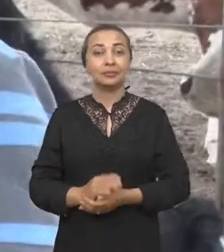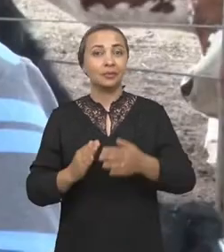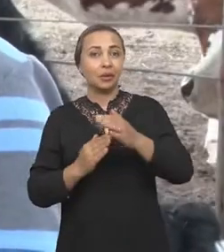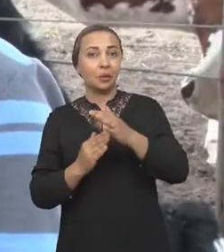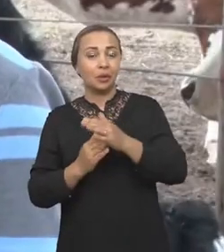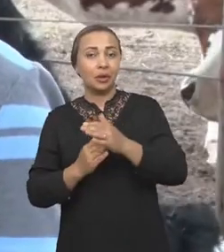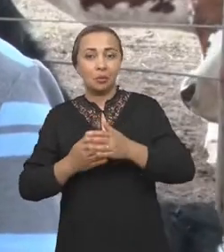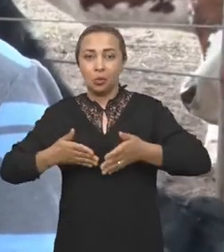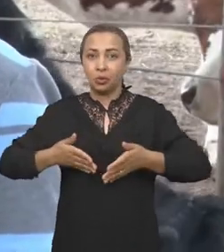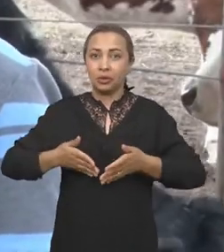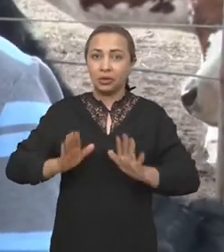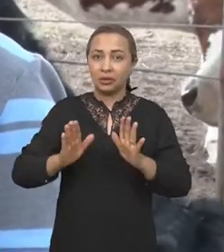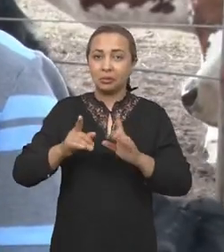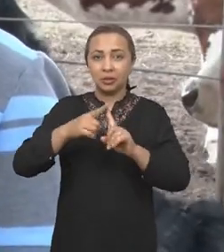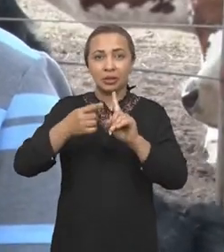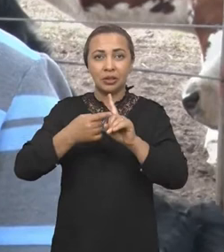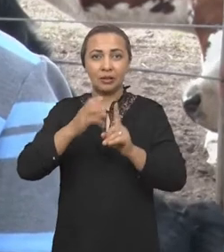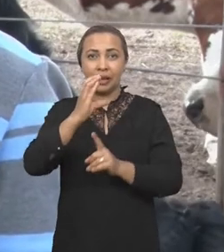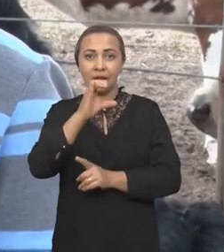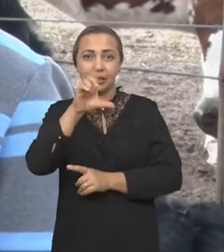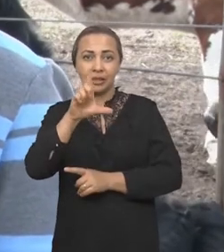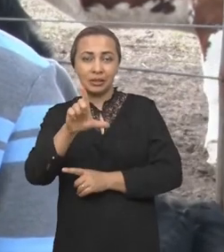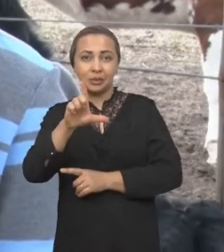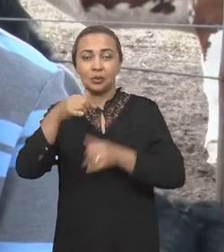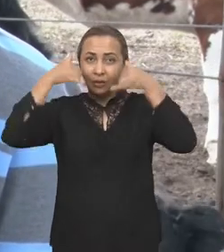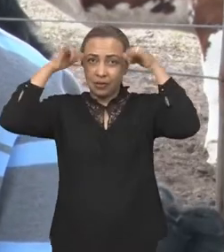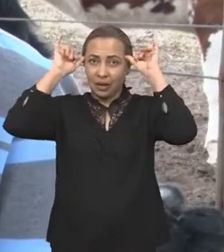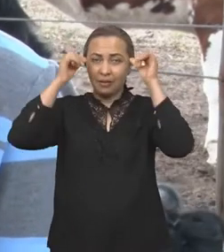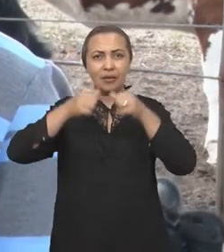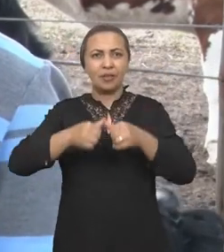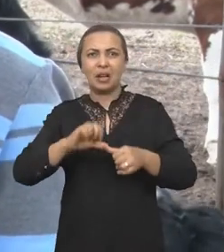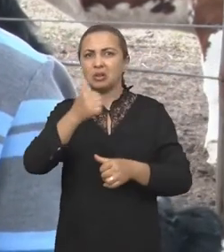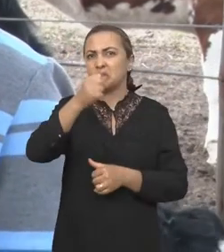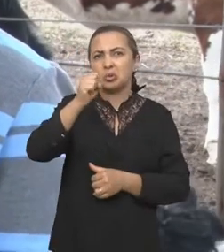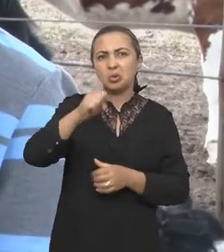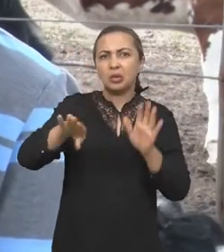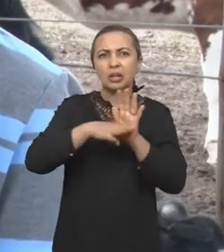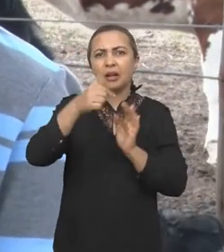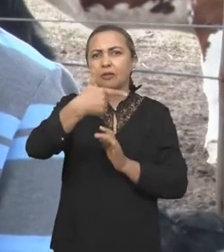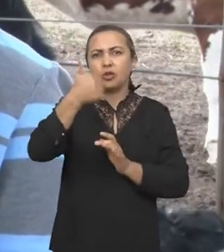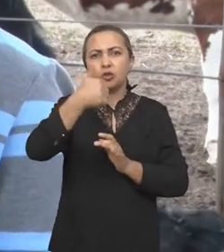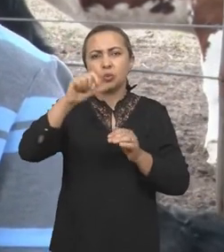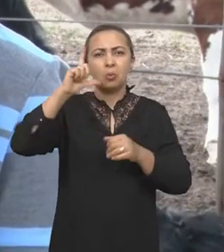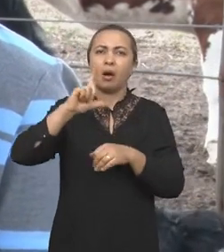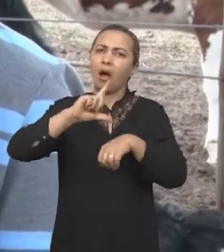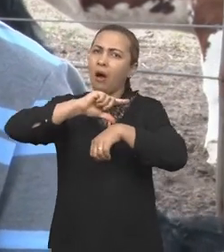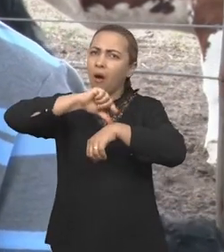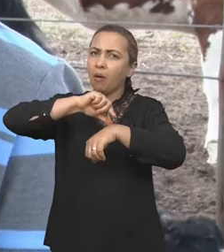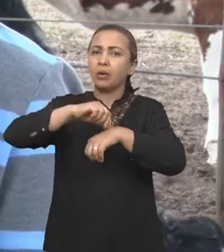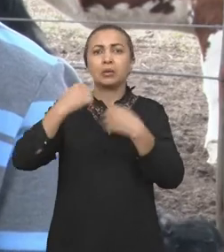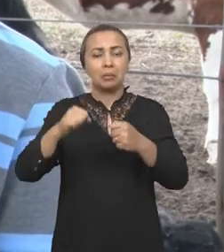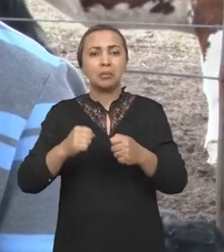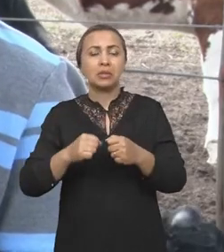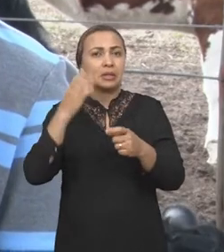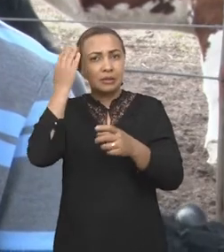O período reprodutivo cio da vaca ele vai durar em torno de 18 a 21 horas, então é um período mais curto que precisa